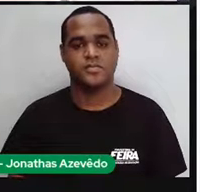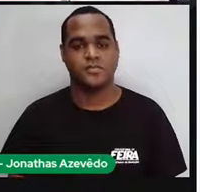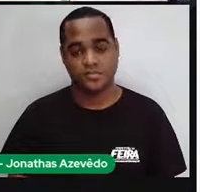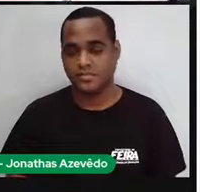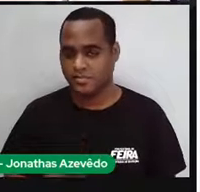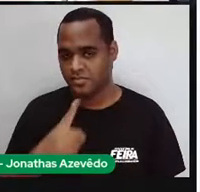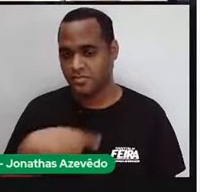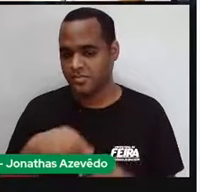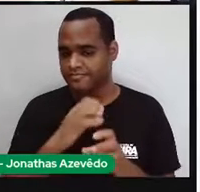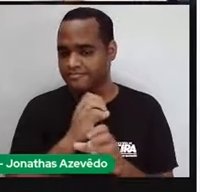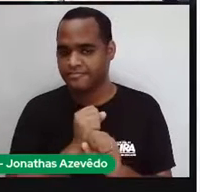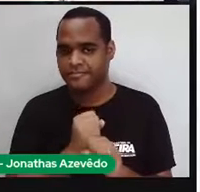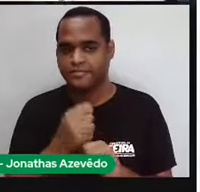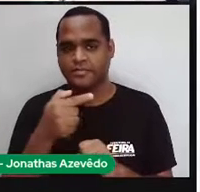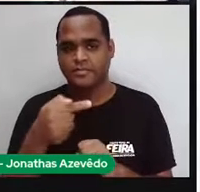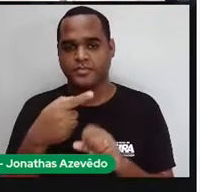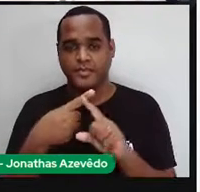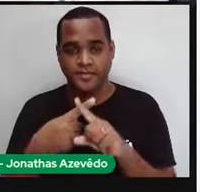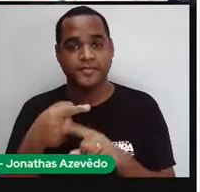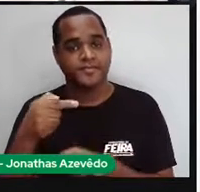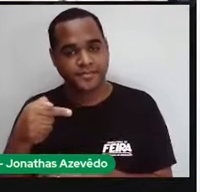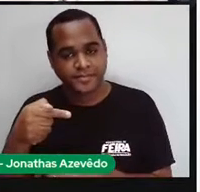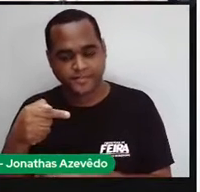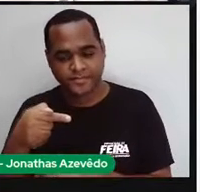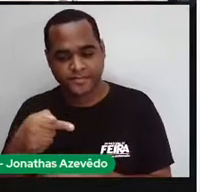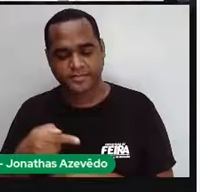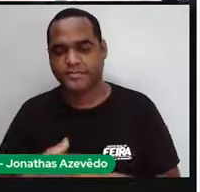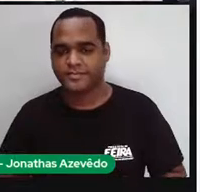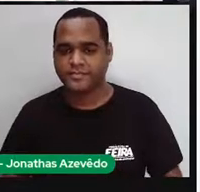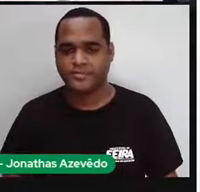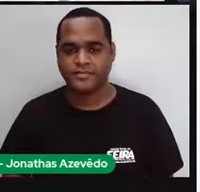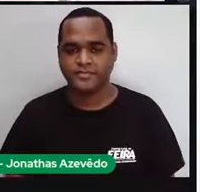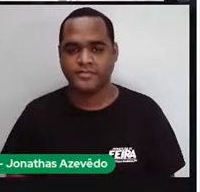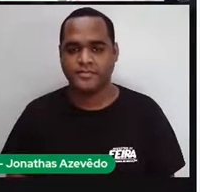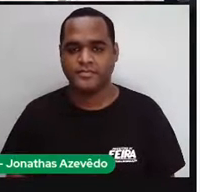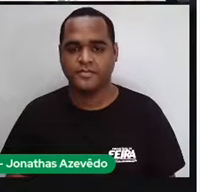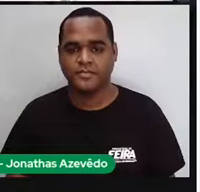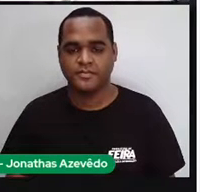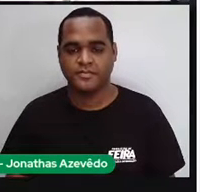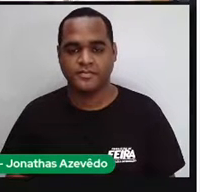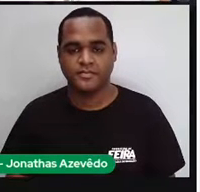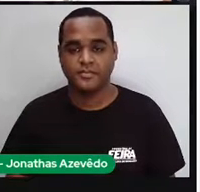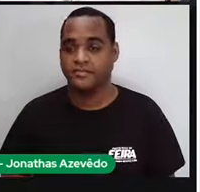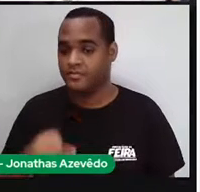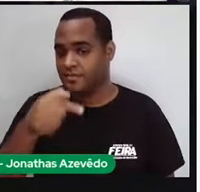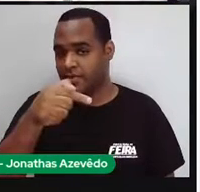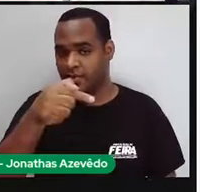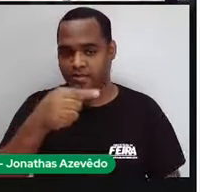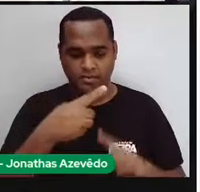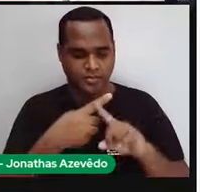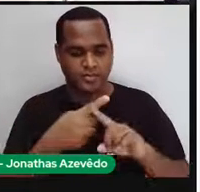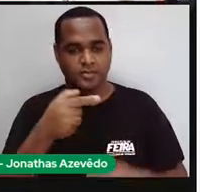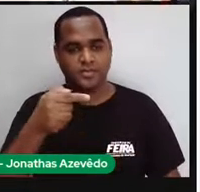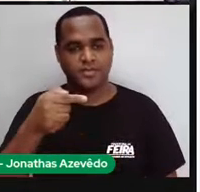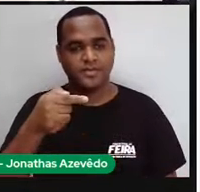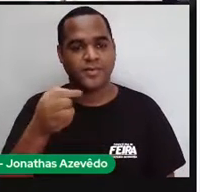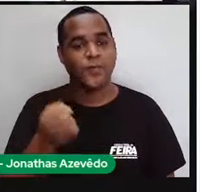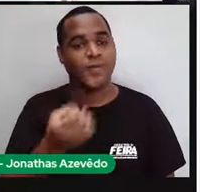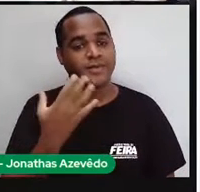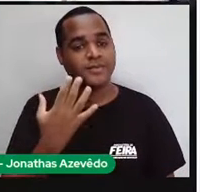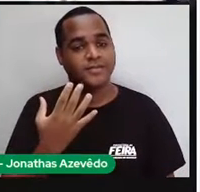continha sete vezes sete não é quanto é que dá isso 7 Vezes